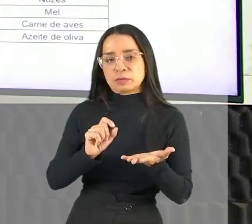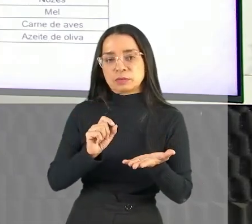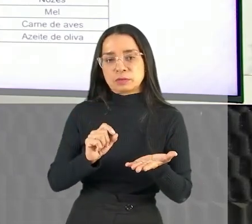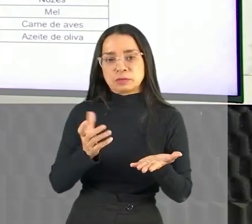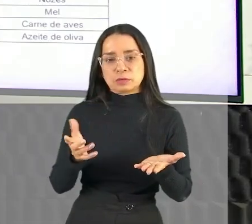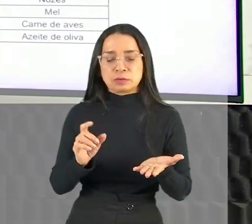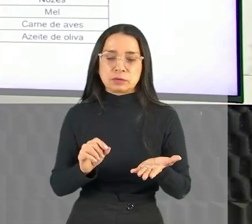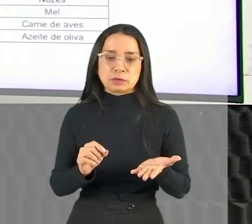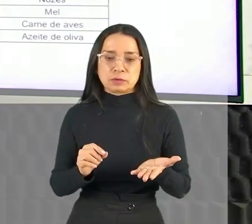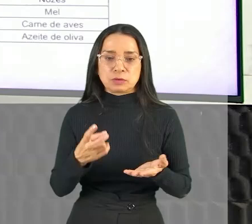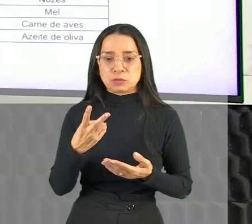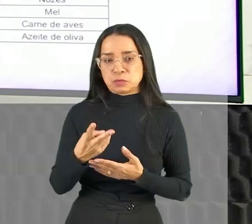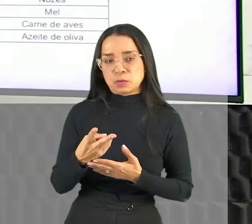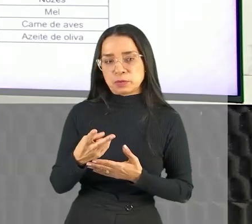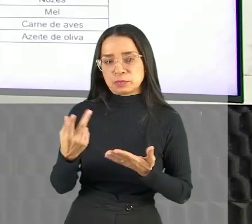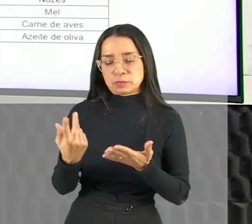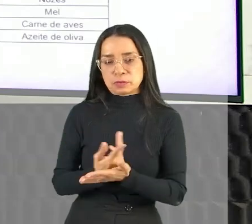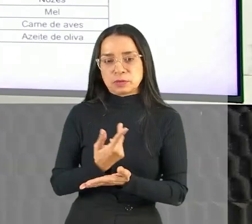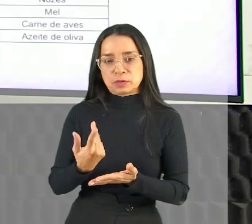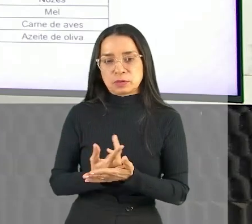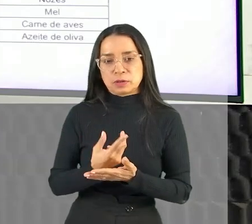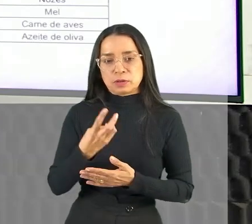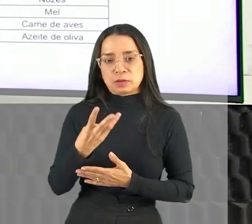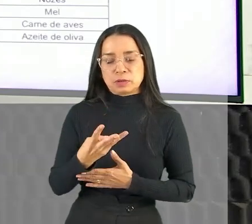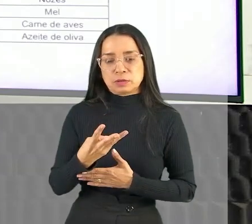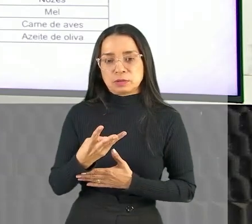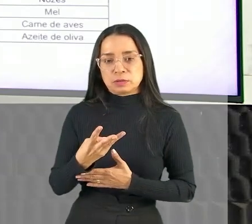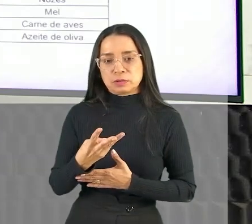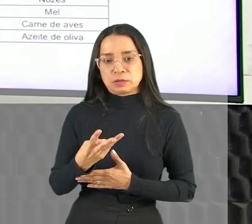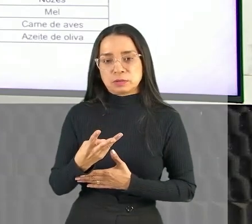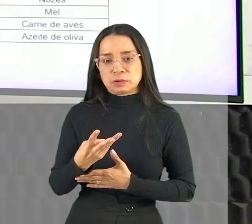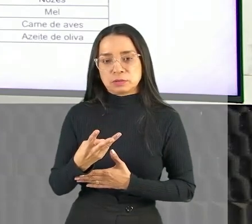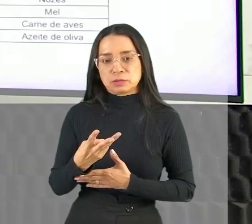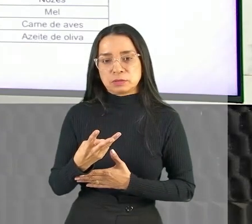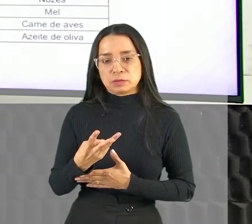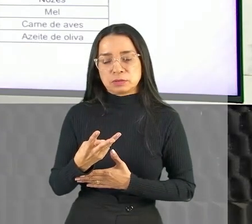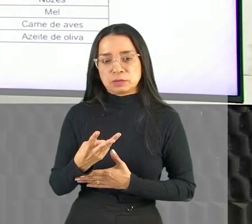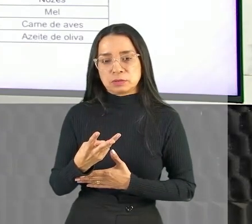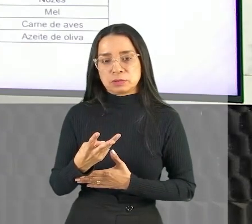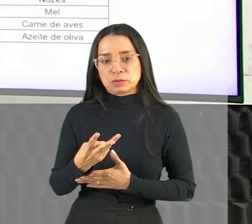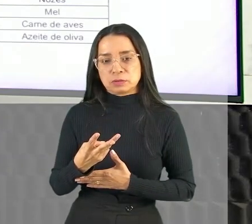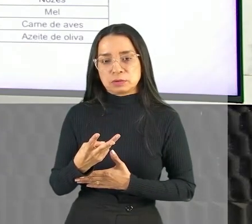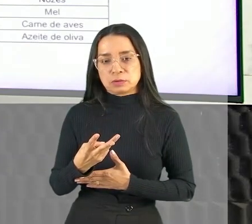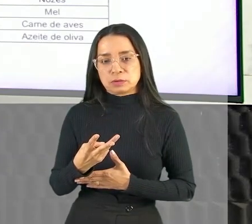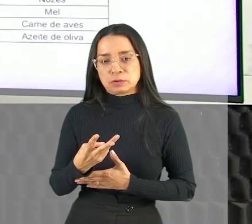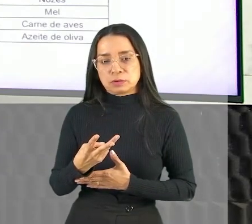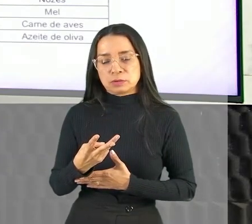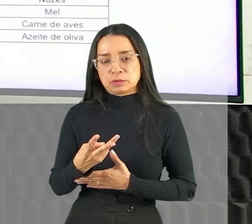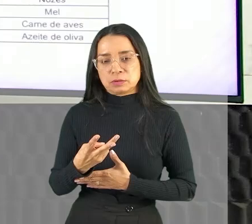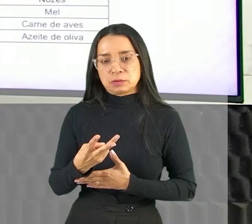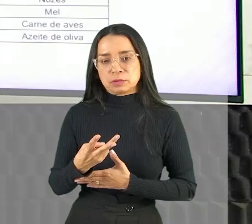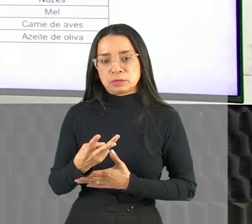Então, 2 está fora. 3, nozes. carboidrato,